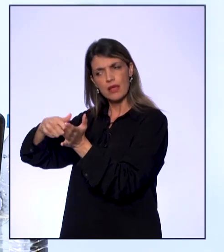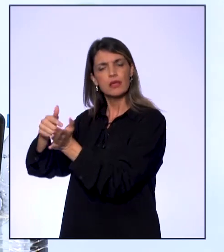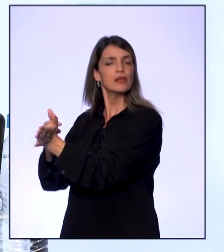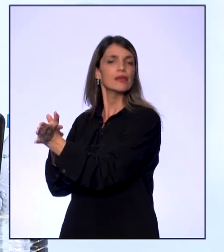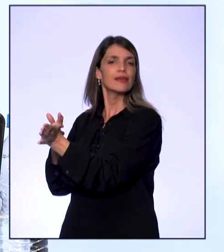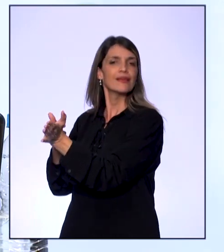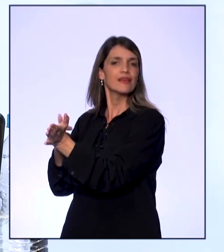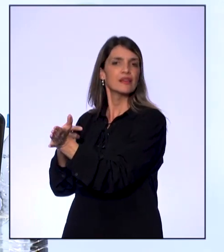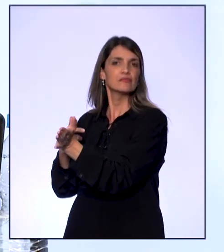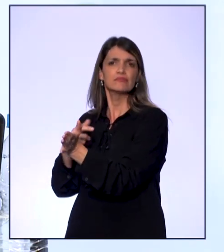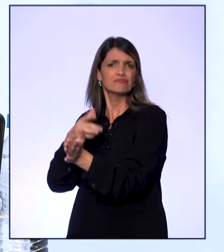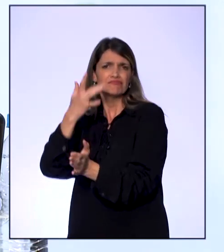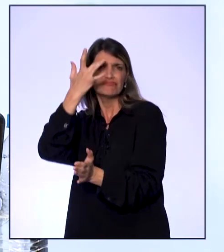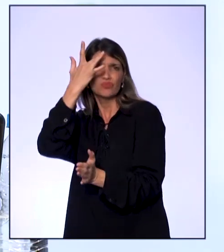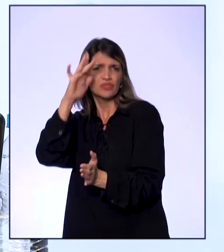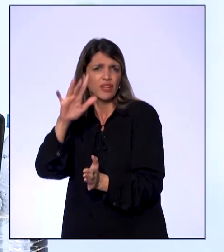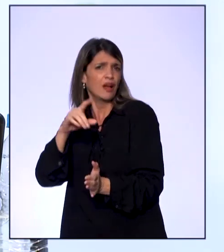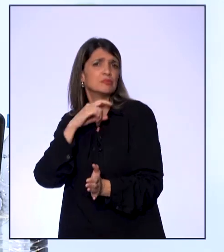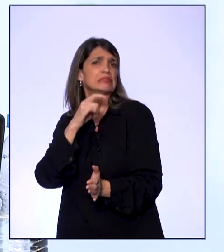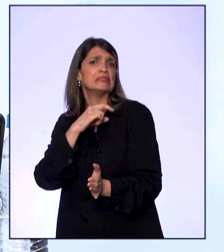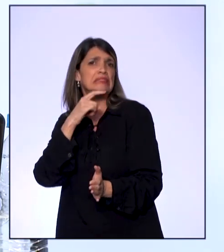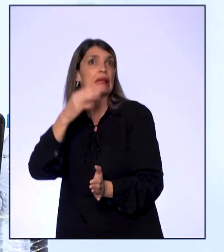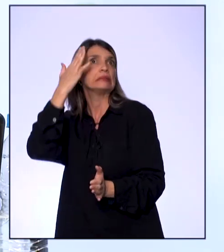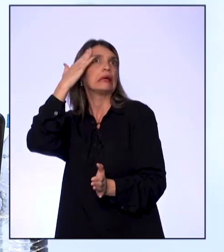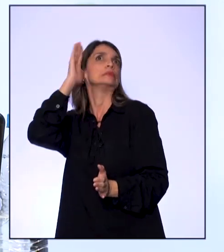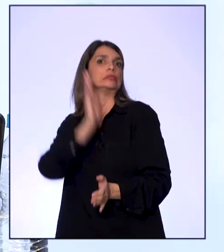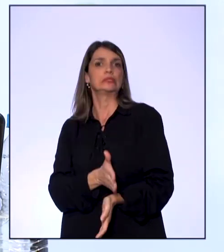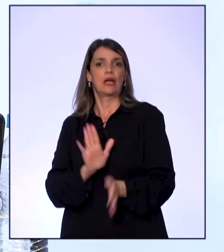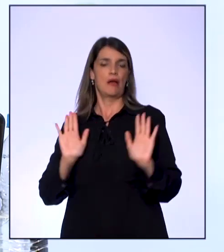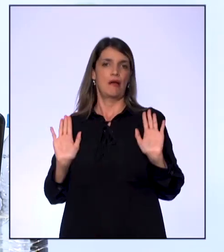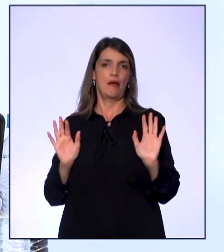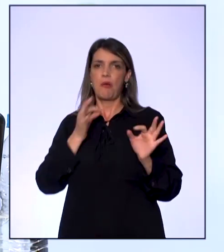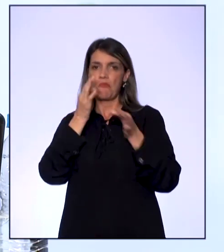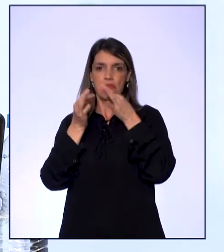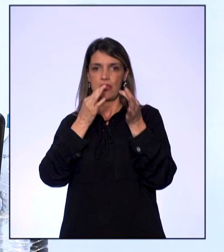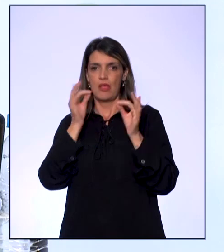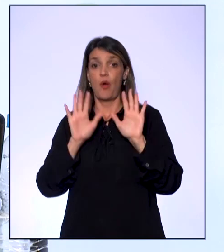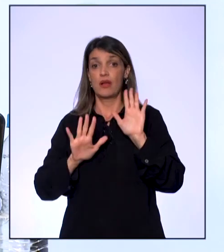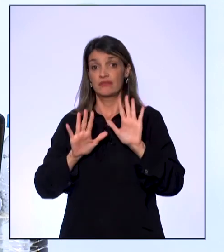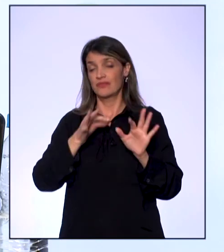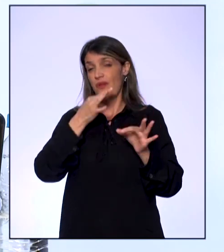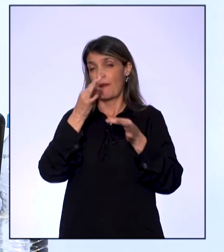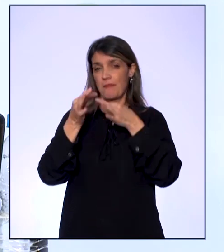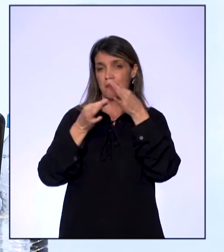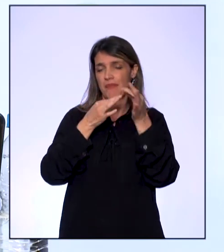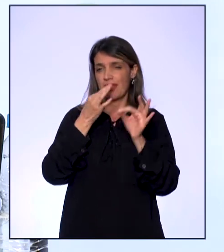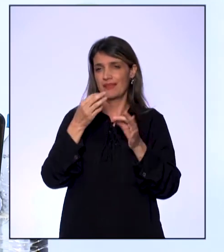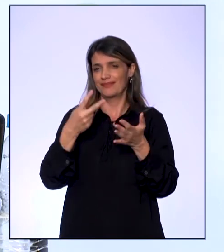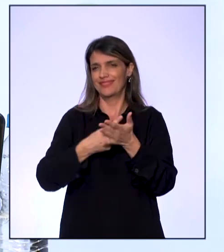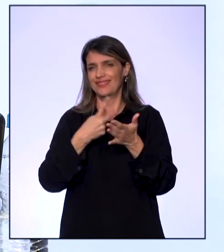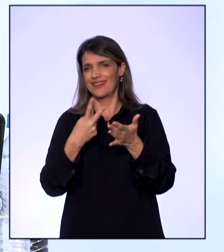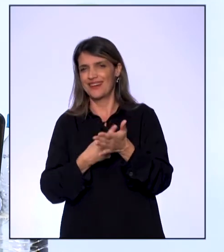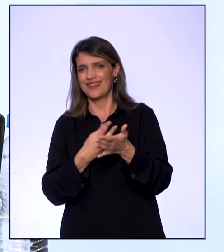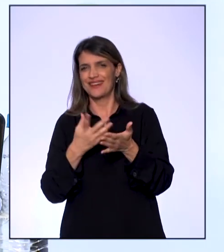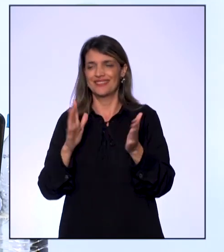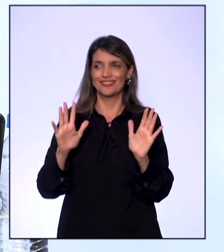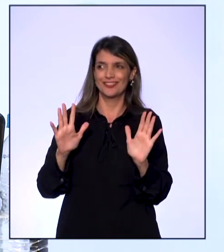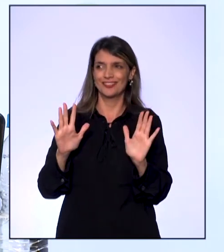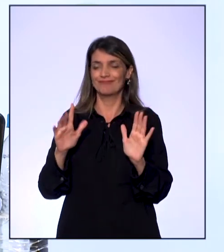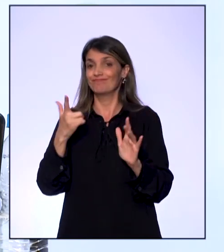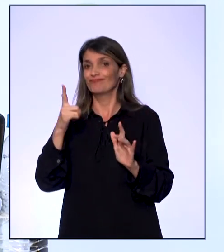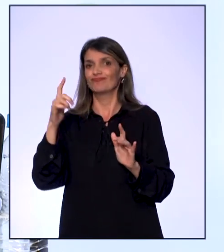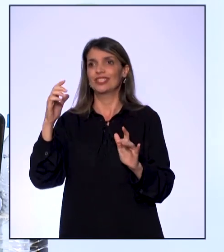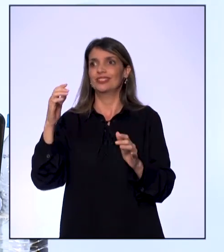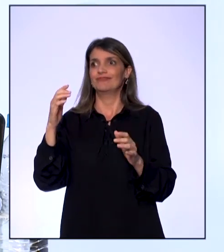Ninguém nasce sabendo escrever artigo de opinião. As pessoas que opinam, muitas vezes opinam de forma equivocada, sem o respaldo da ciência, mas